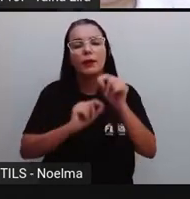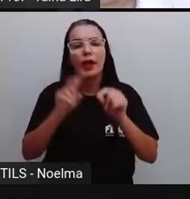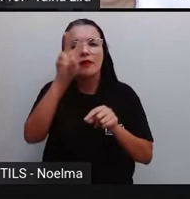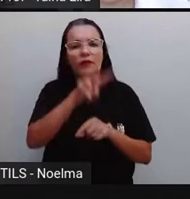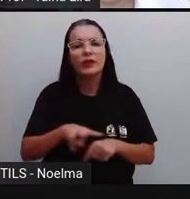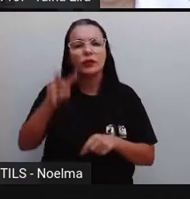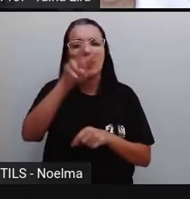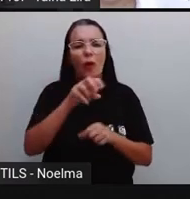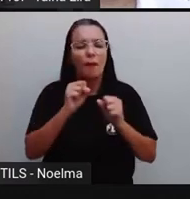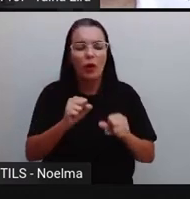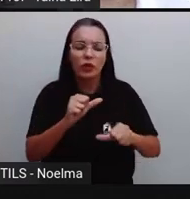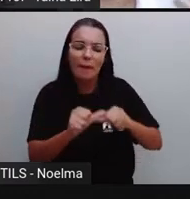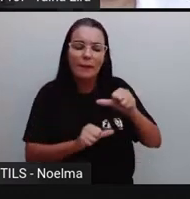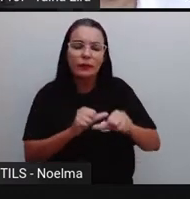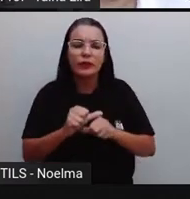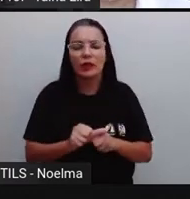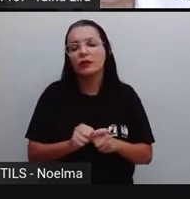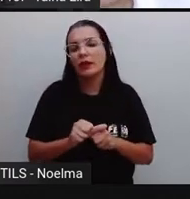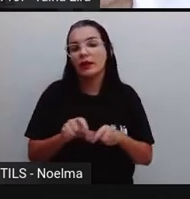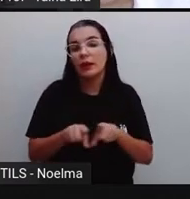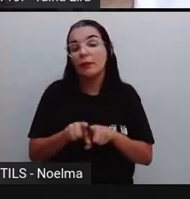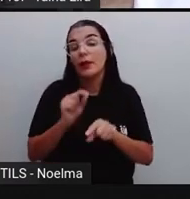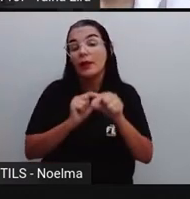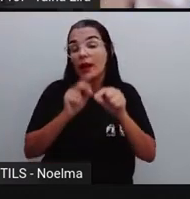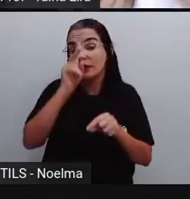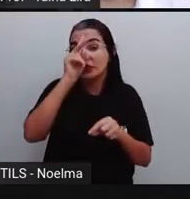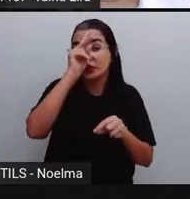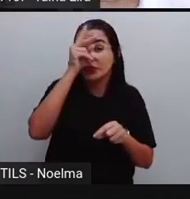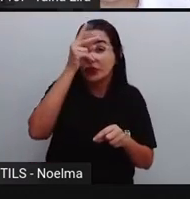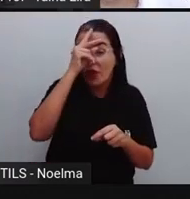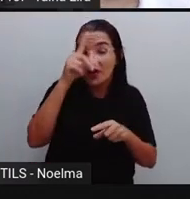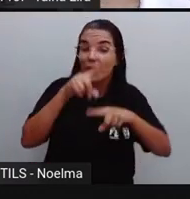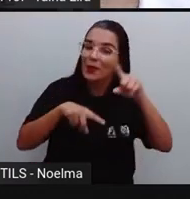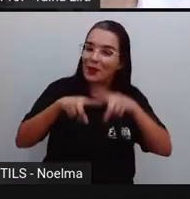mudanças que aconteceram ali e a própria história